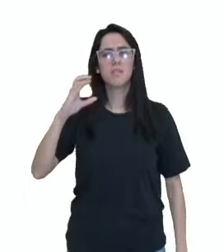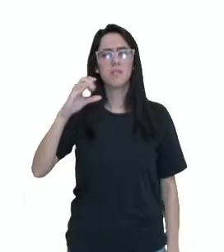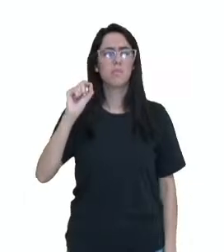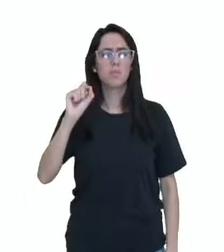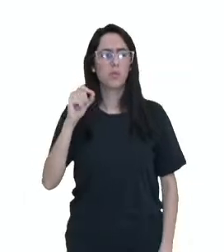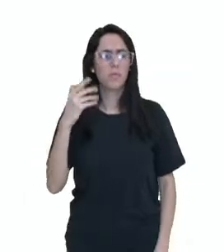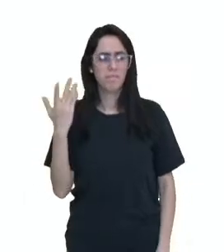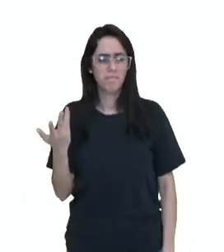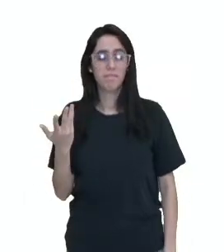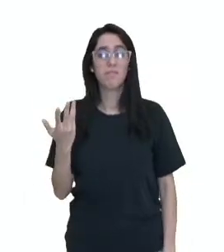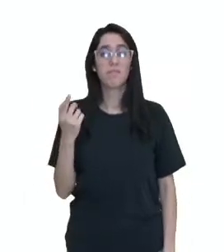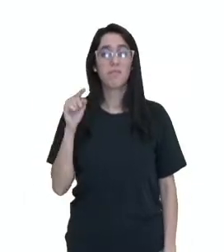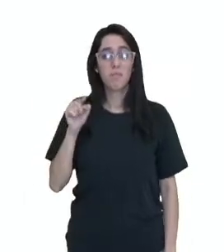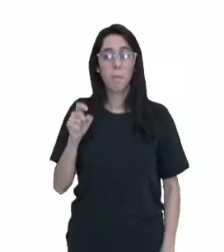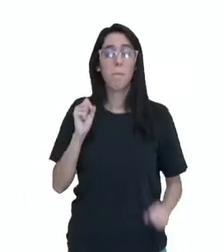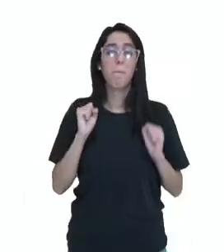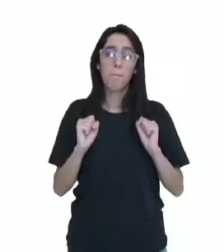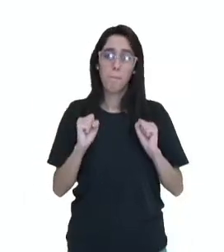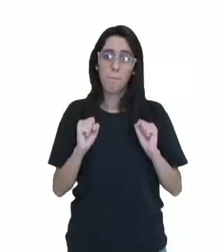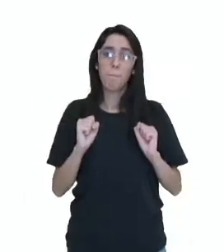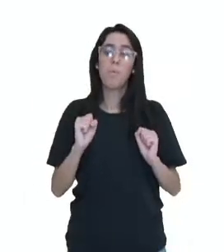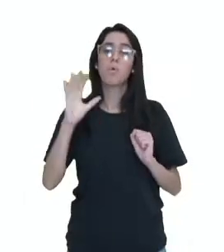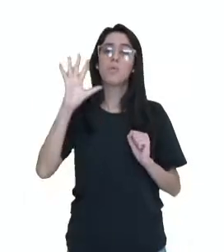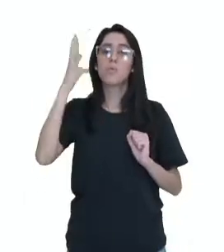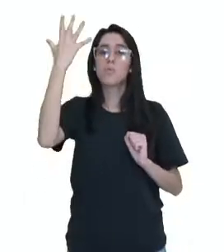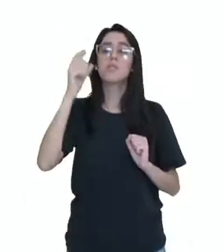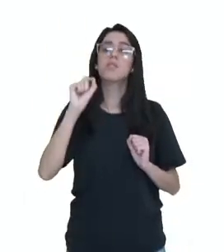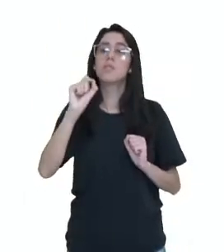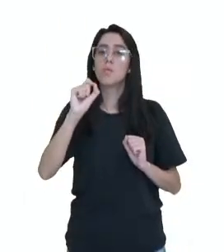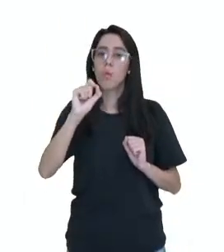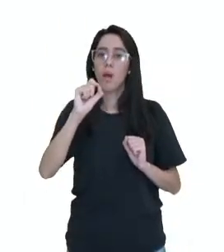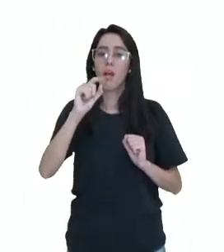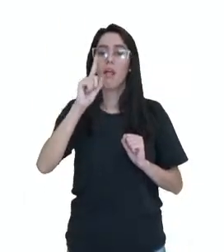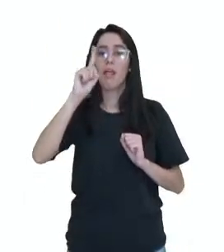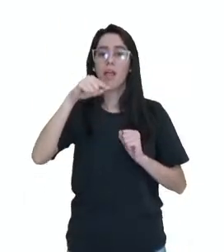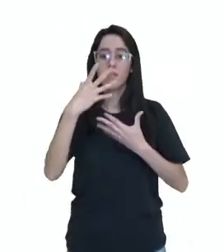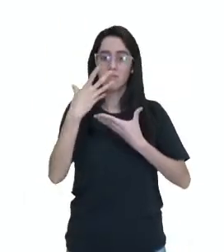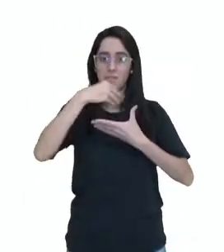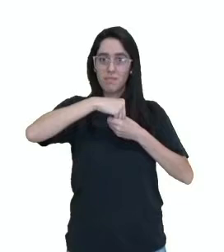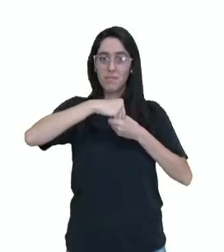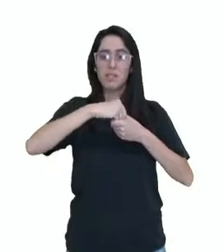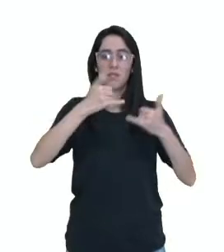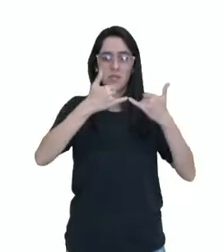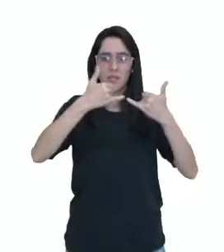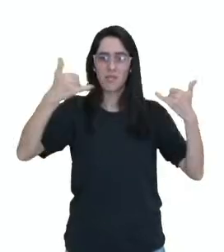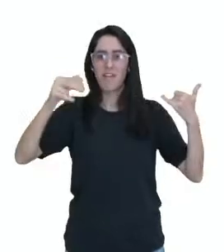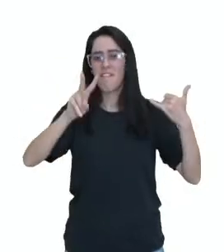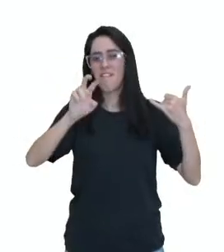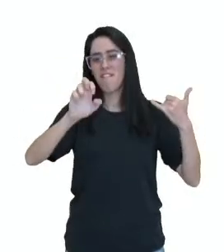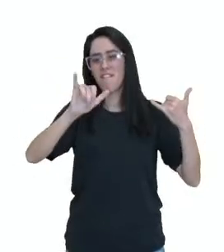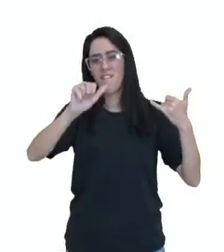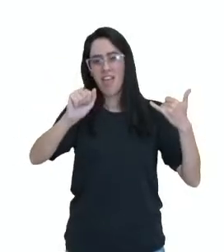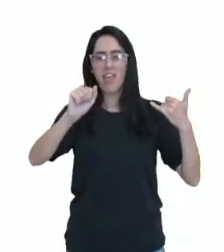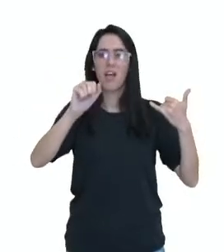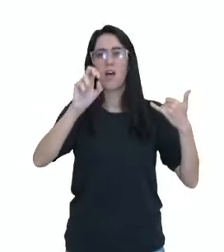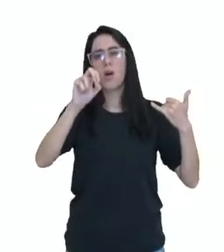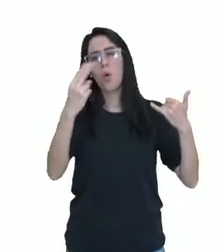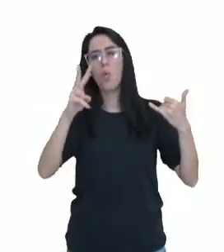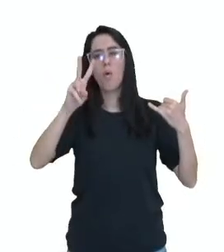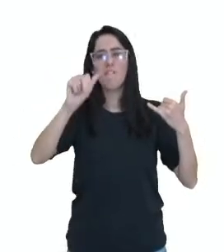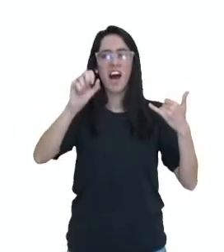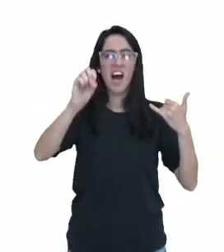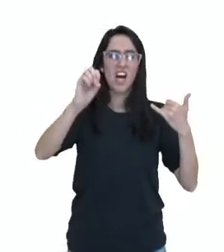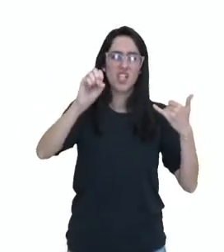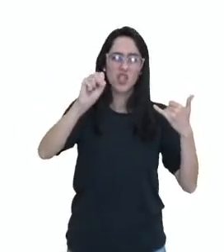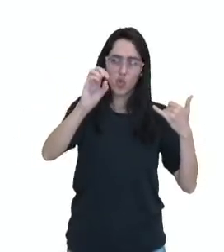cerebral? Ele pode acontecer devido a um entupimento ou rompimento de uma veia, uma artéria, né, um vaso sanguíneo que está